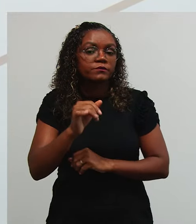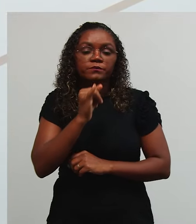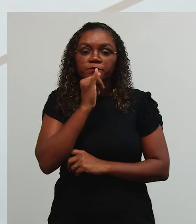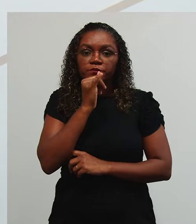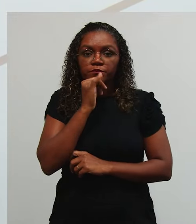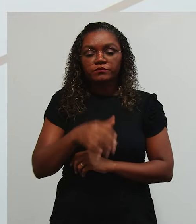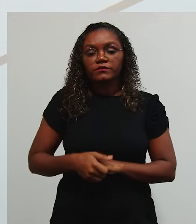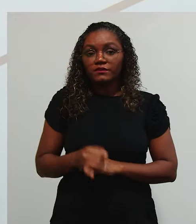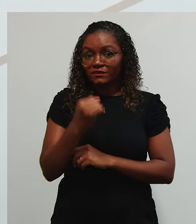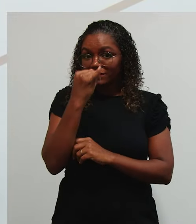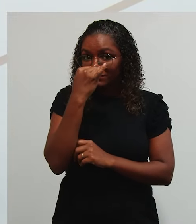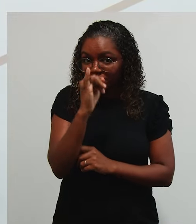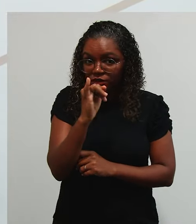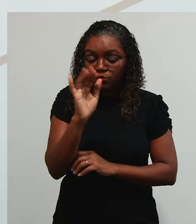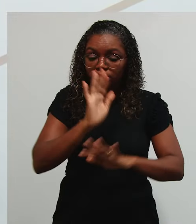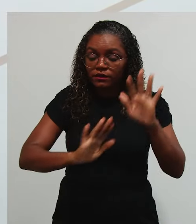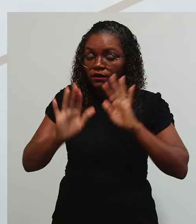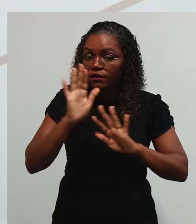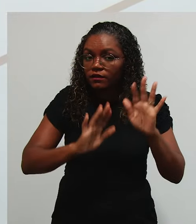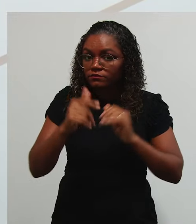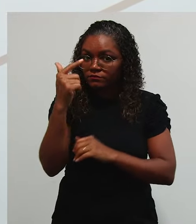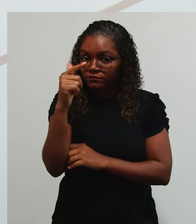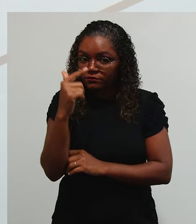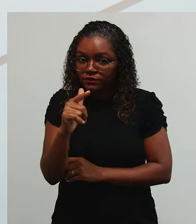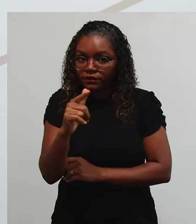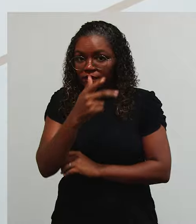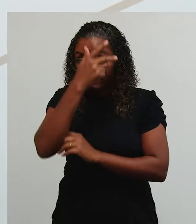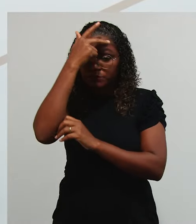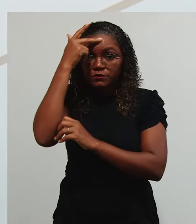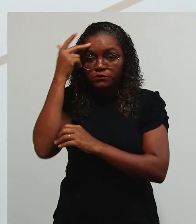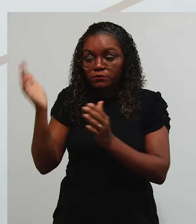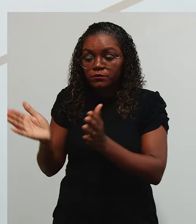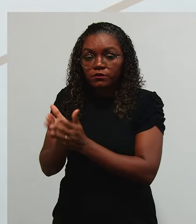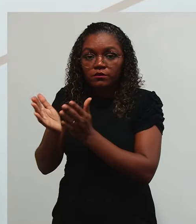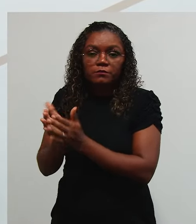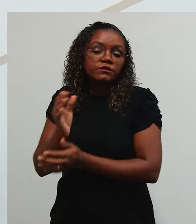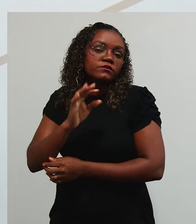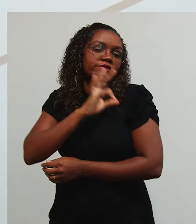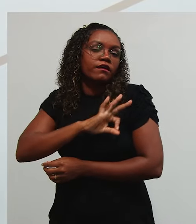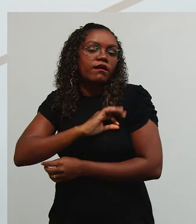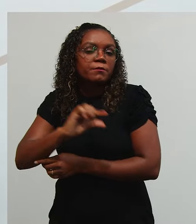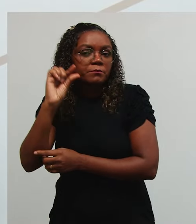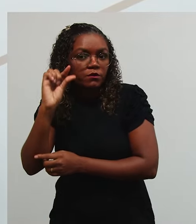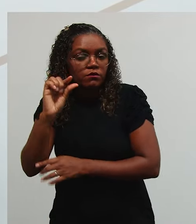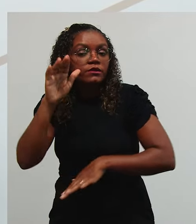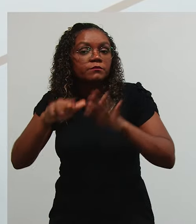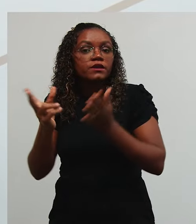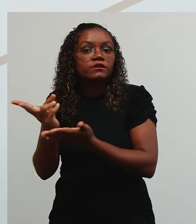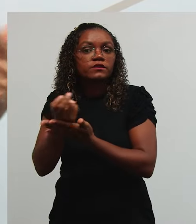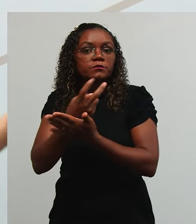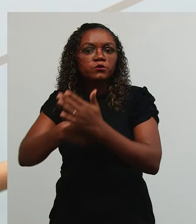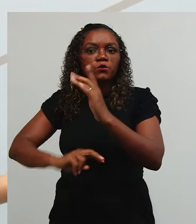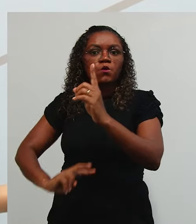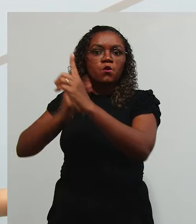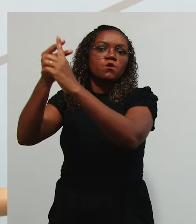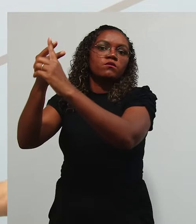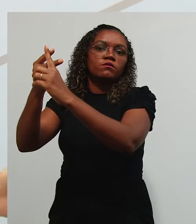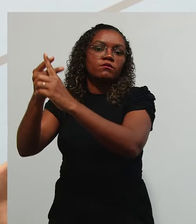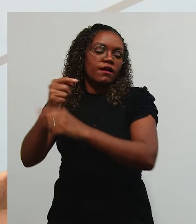tomar cuidado se a gente não tiver um direcionamento correto as pessoas que ganham menos acabam pagando mais